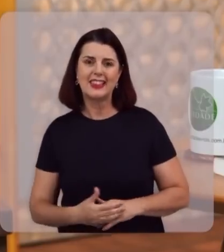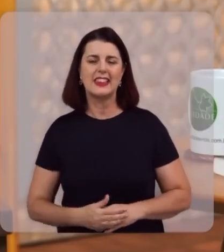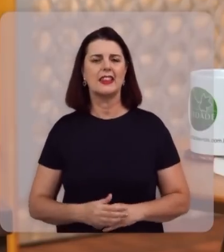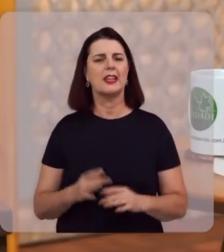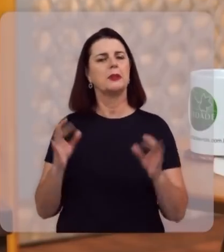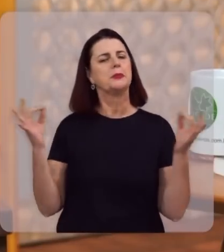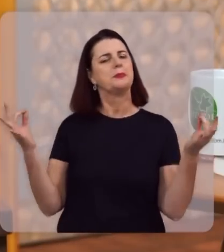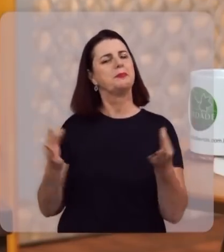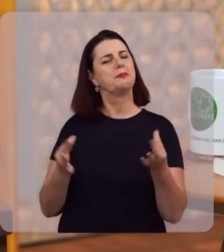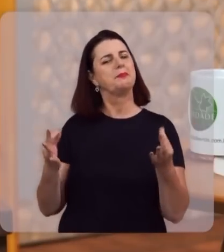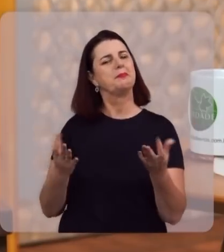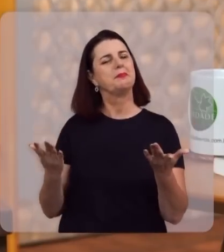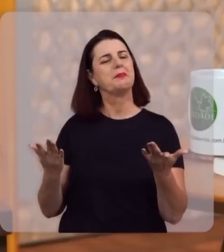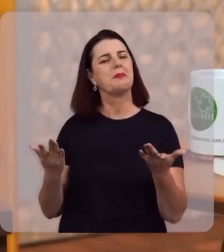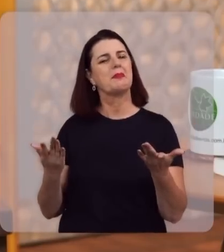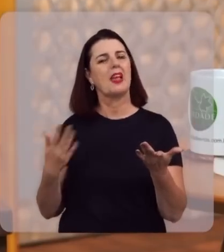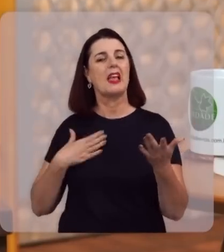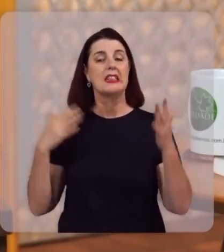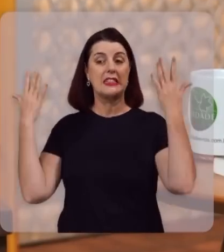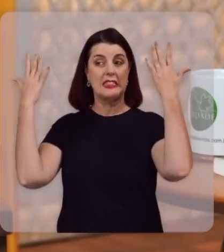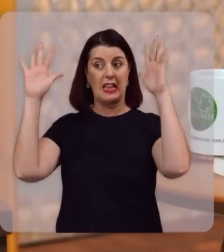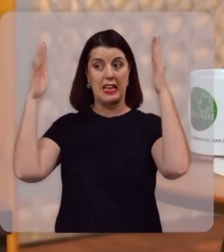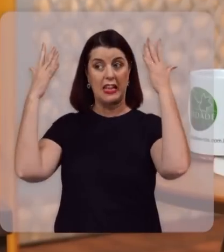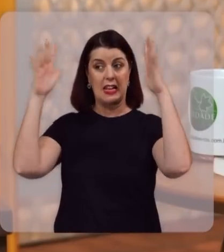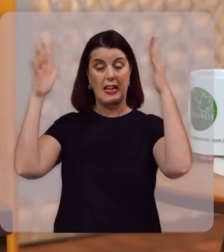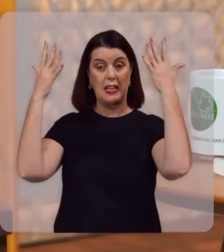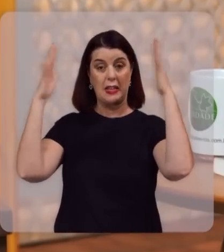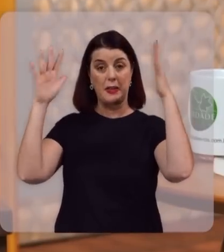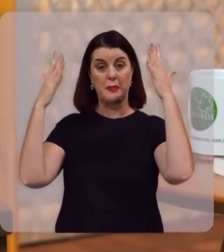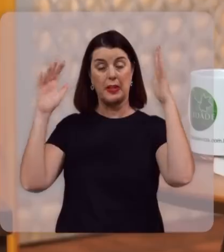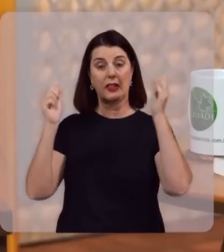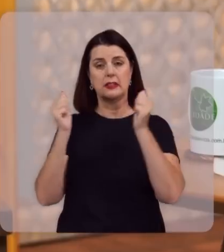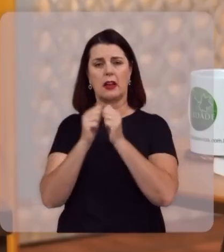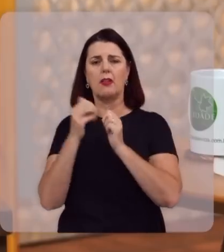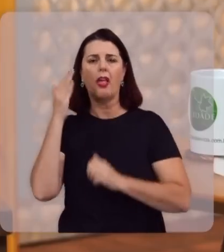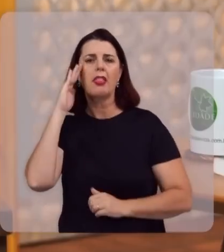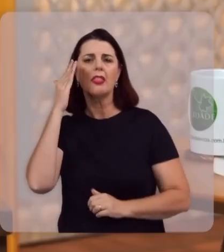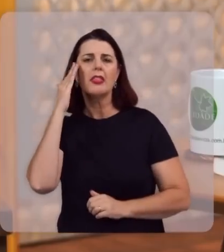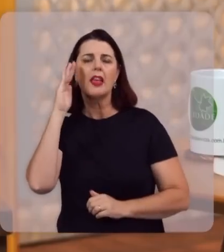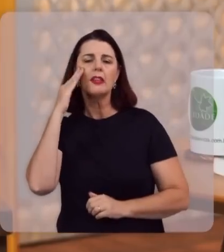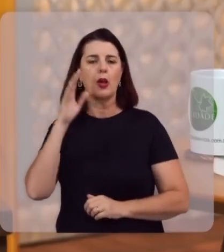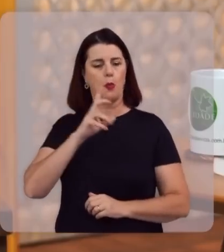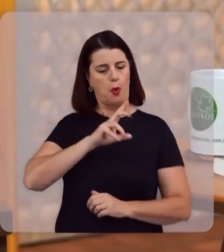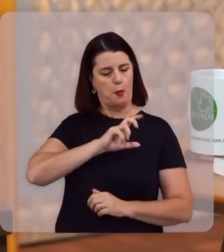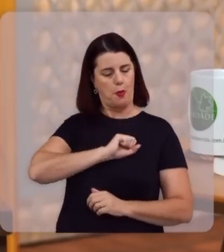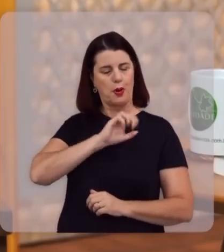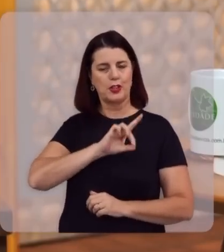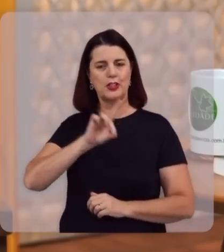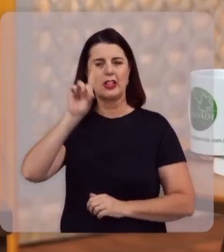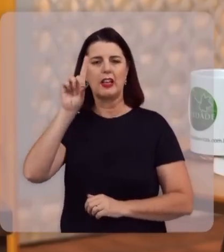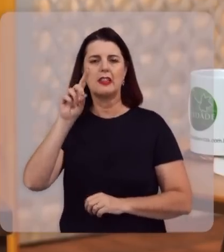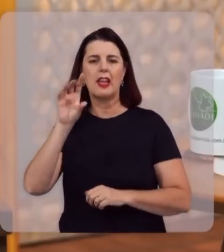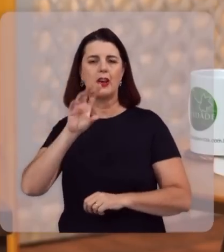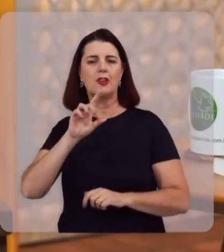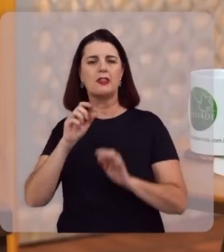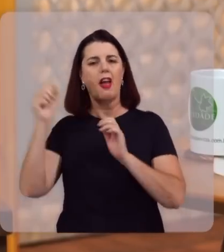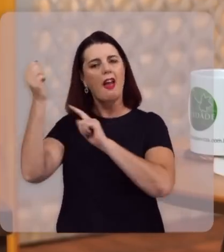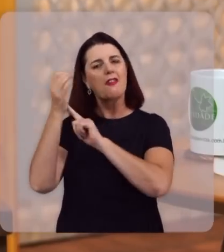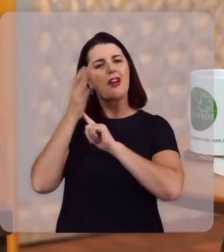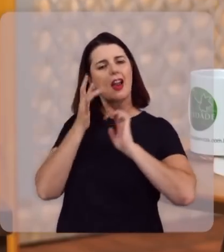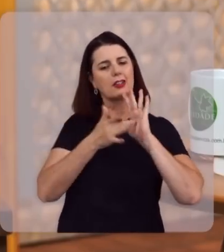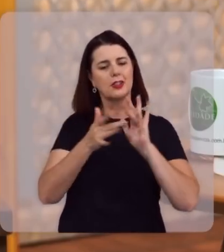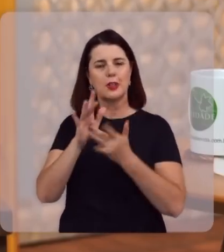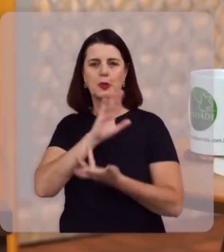e é exatamente nesse espírito de celebração pela compreensão do amor de Deus revelado em